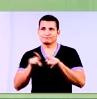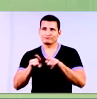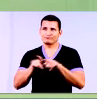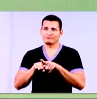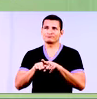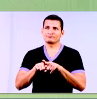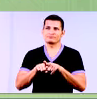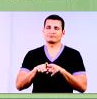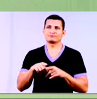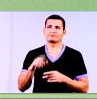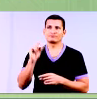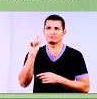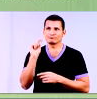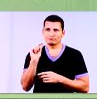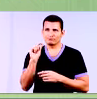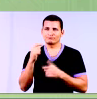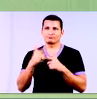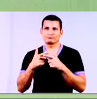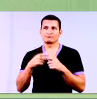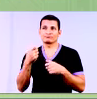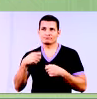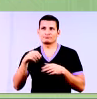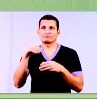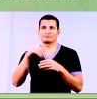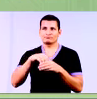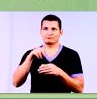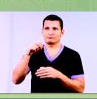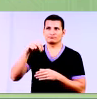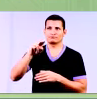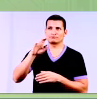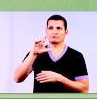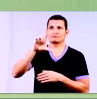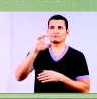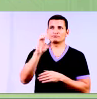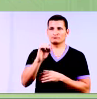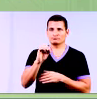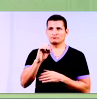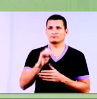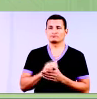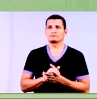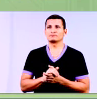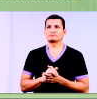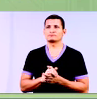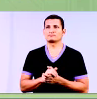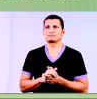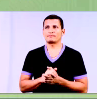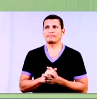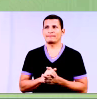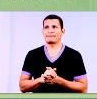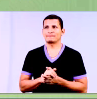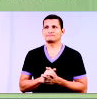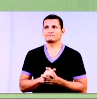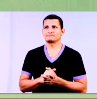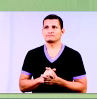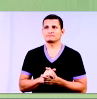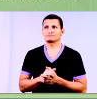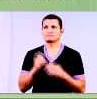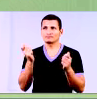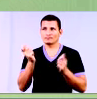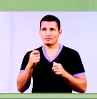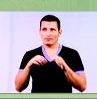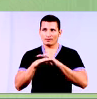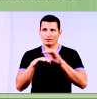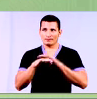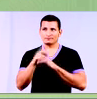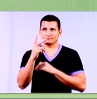outras. Isso é importante porque ela tem que estar dentro do núcleo, então não pode ser grande, no consumo de energia inclusive. Porém, a capacidade de armazenamento dela